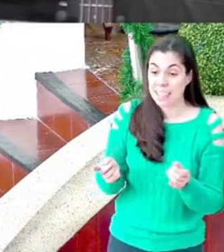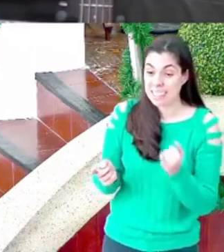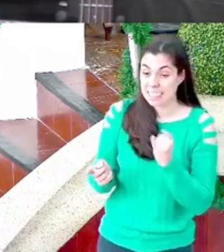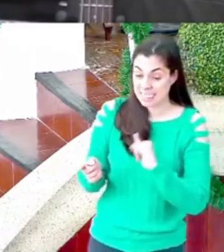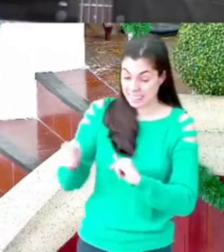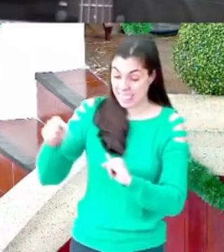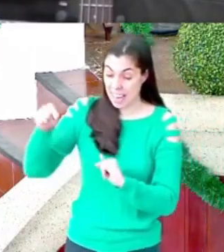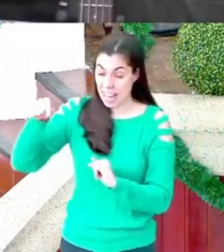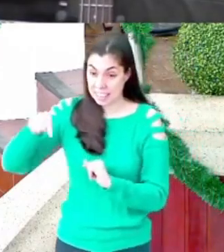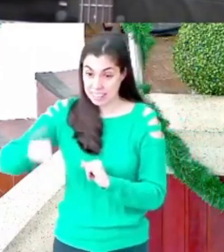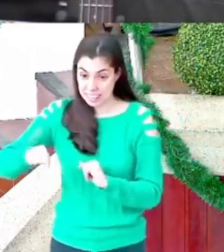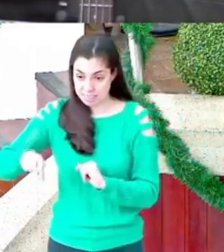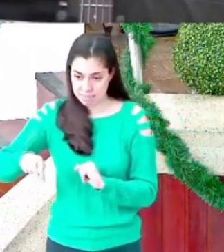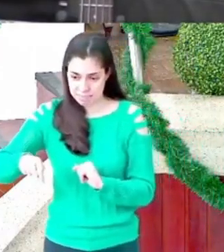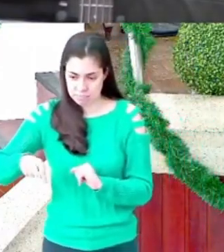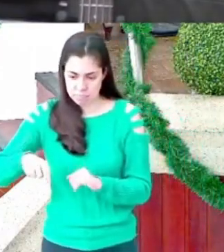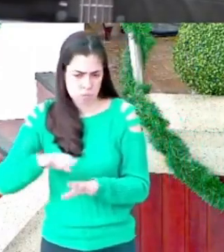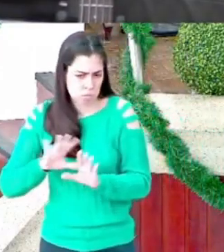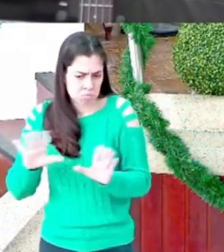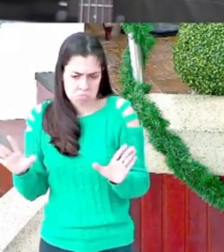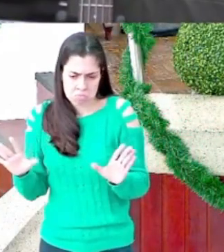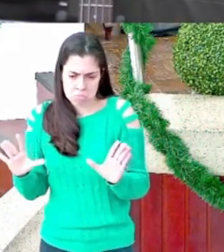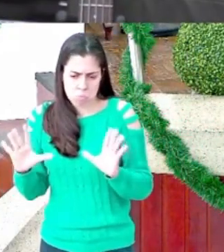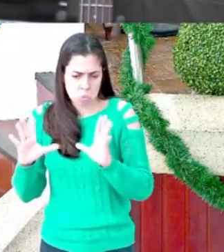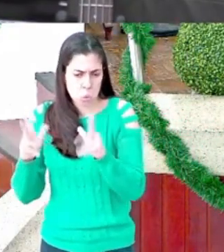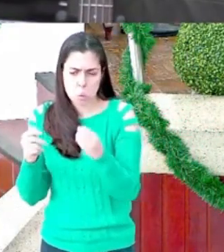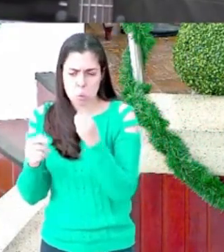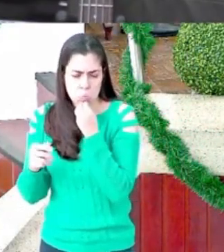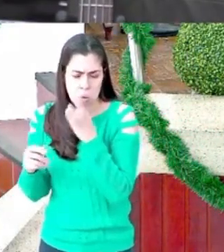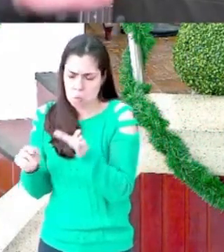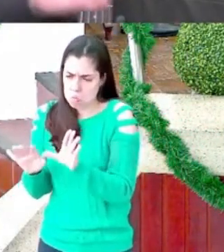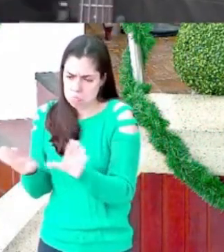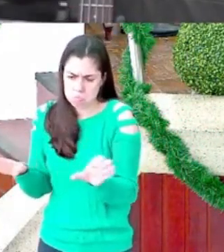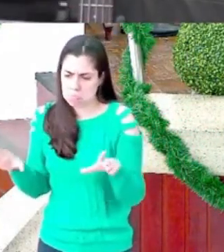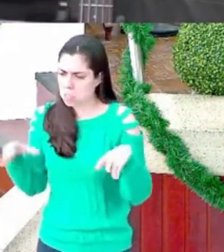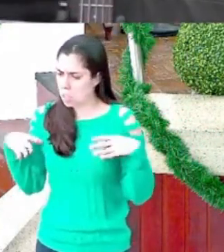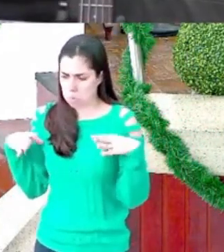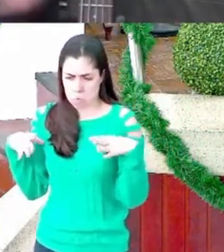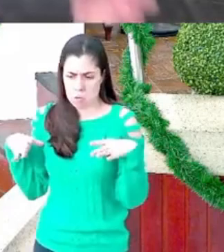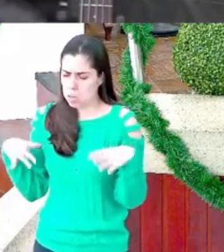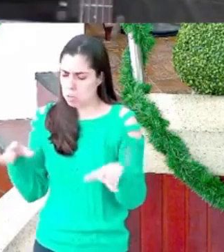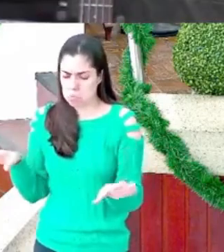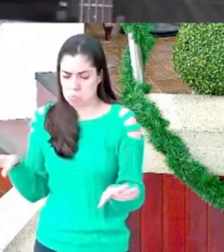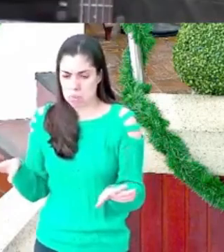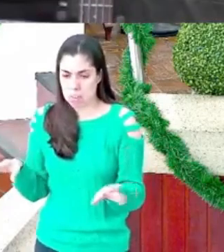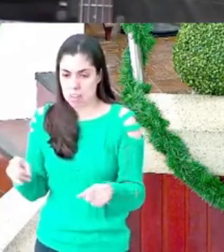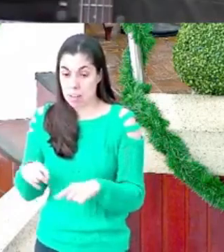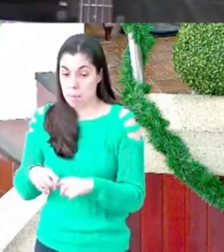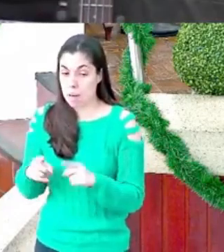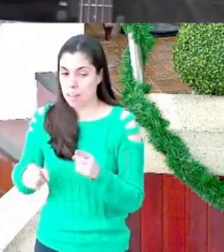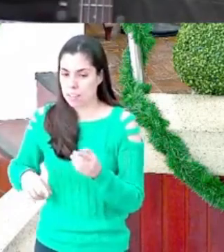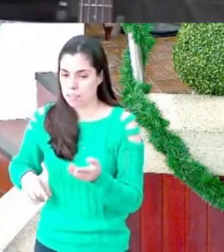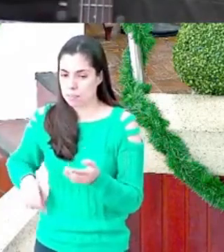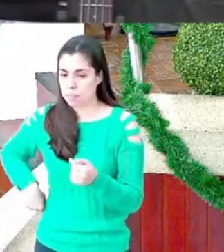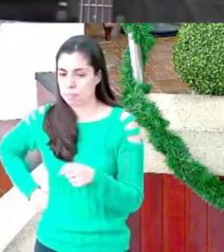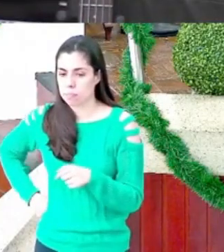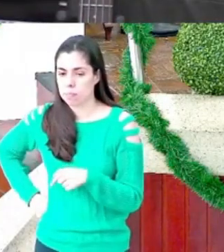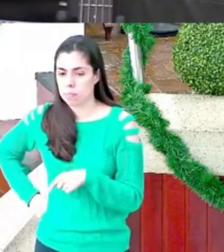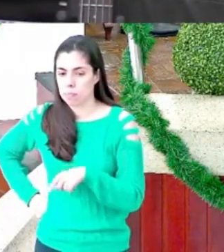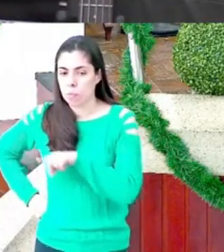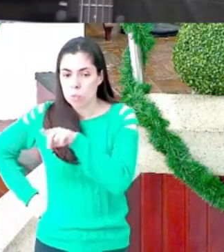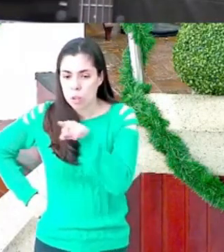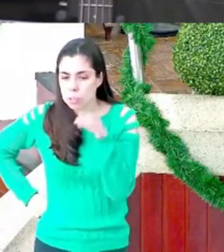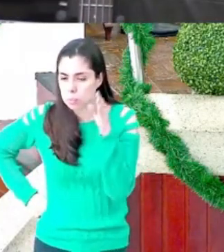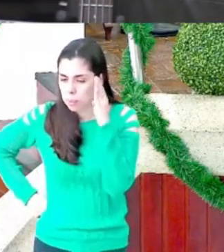você estiver sendo tentado a mostrar as suas habilidades, os seus feitos, as suas obras, para que as pessoas